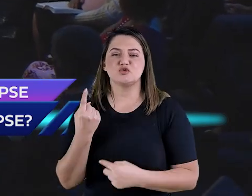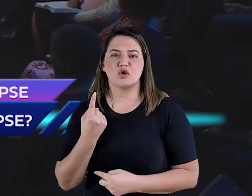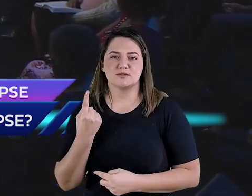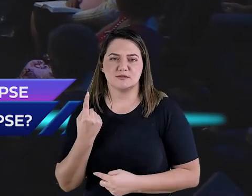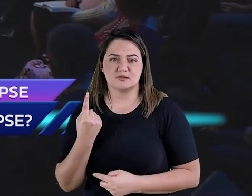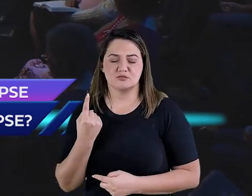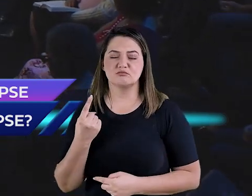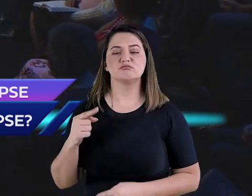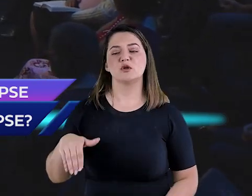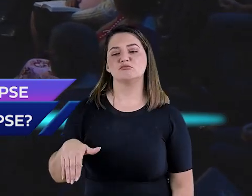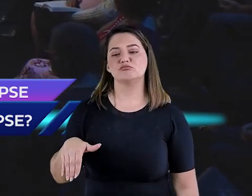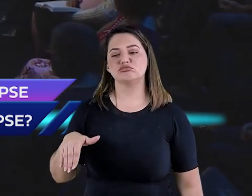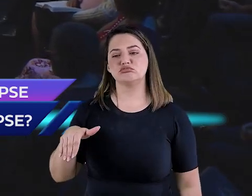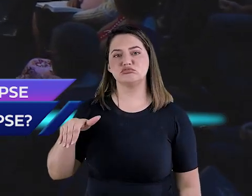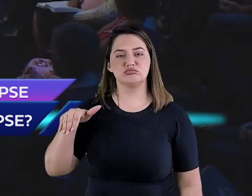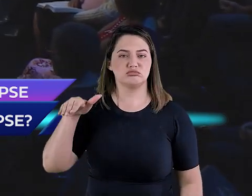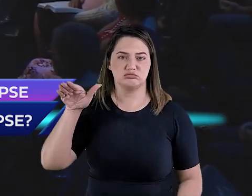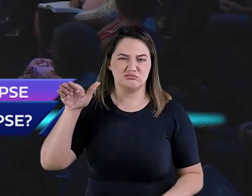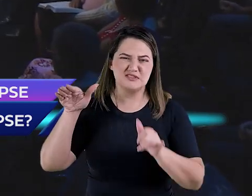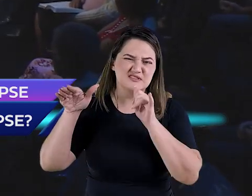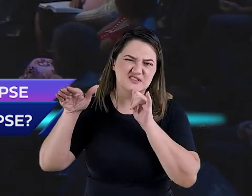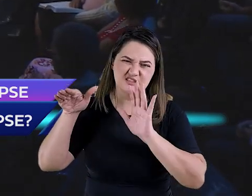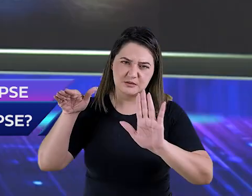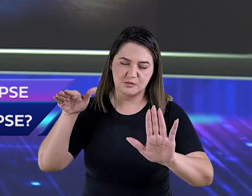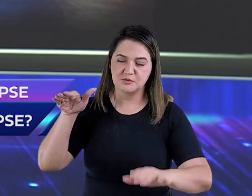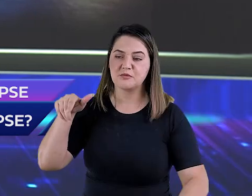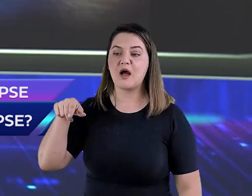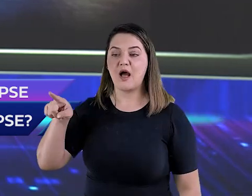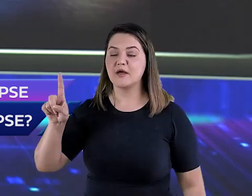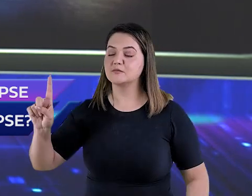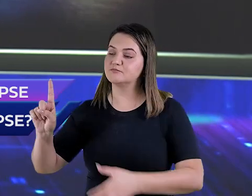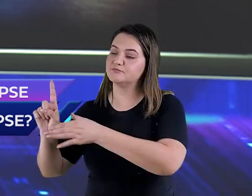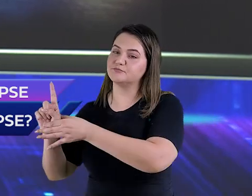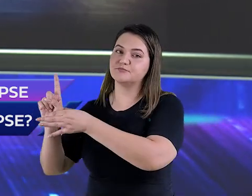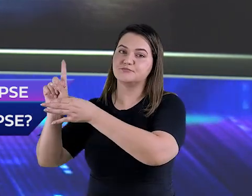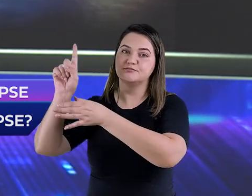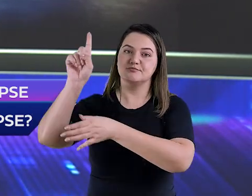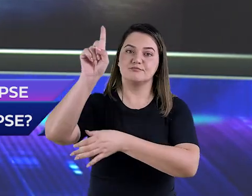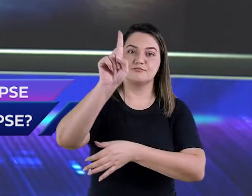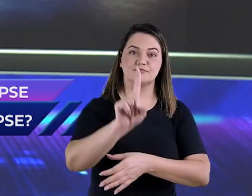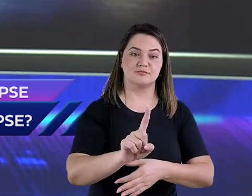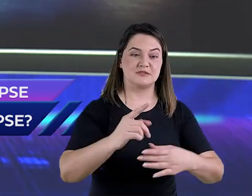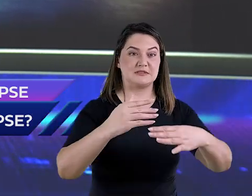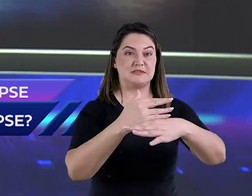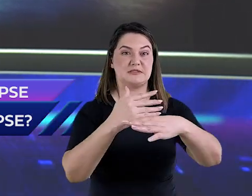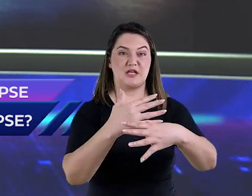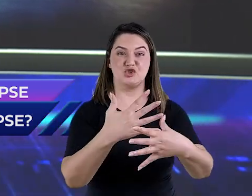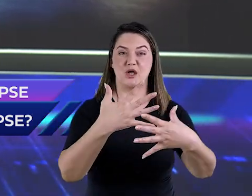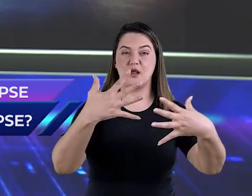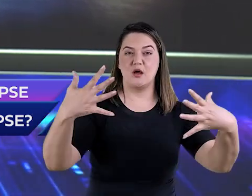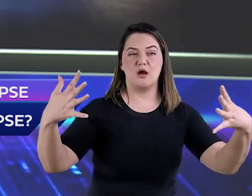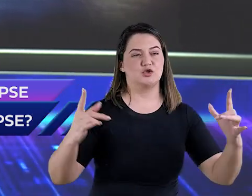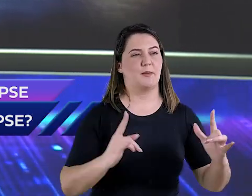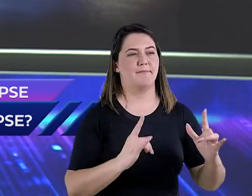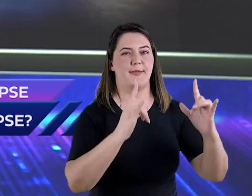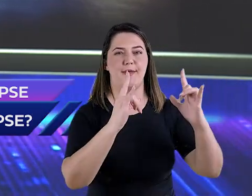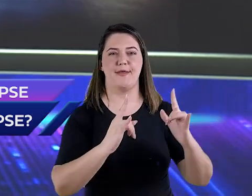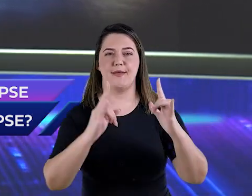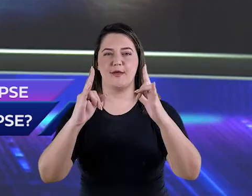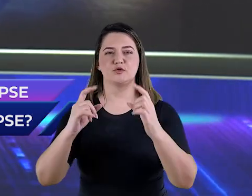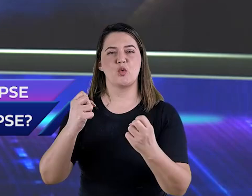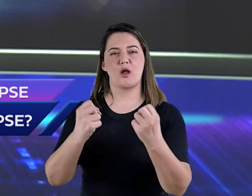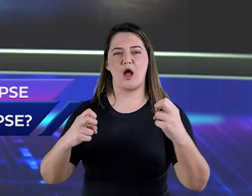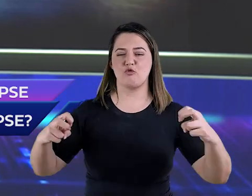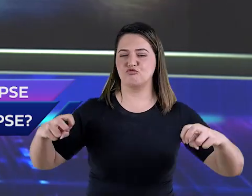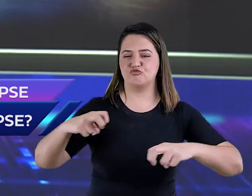sociedade. Já adulto, você pega essa pessoa e traz ela até uma cidade. Provavelmente ela não vai